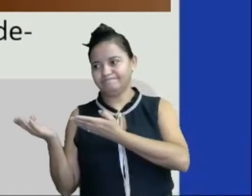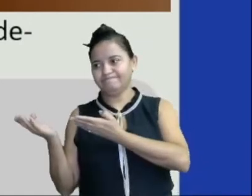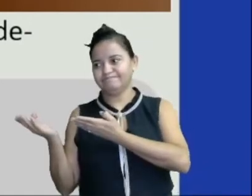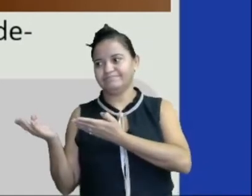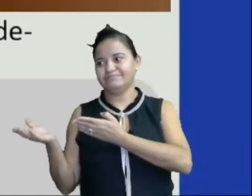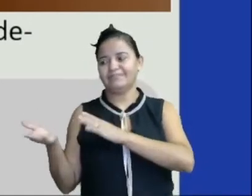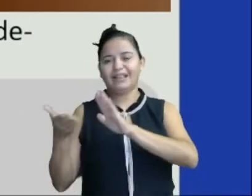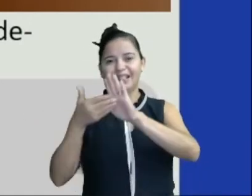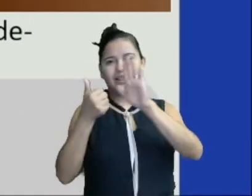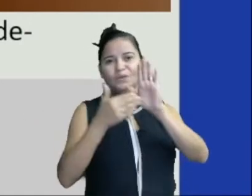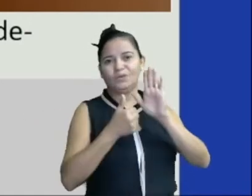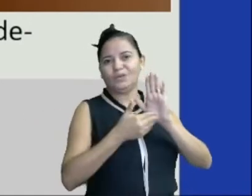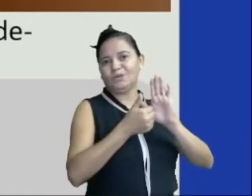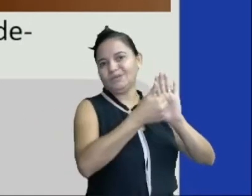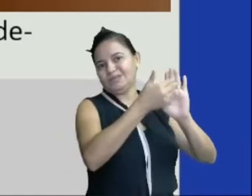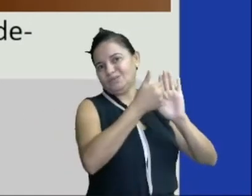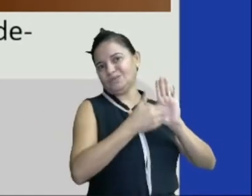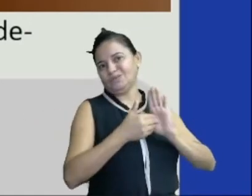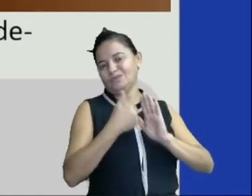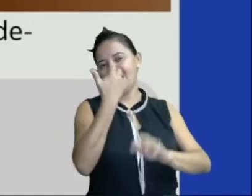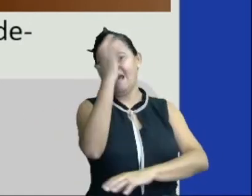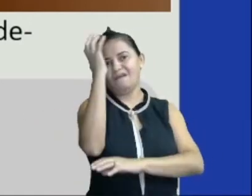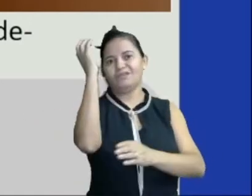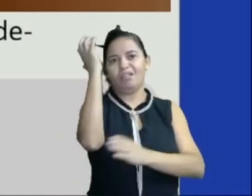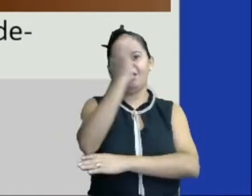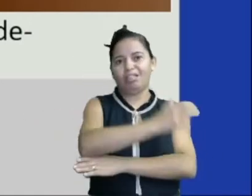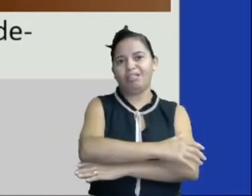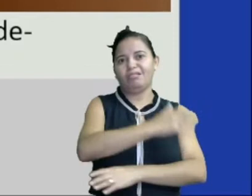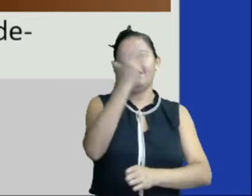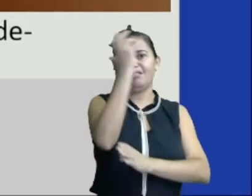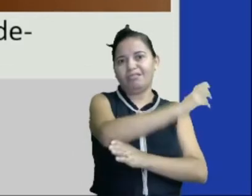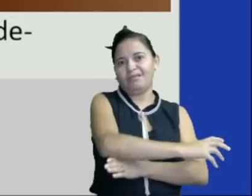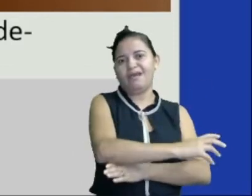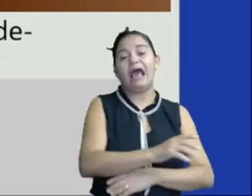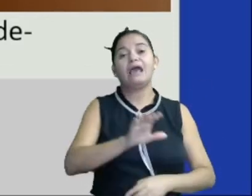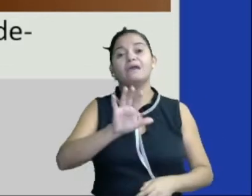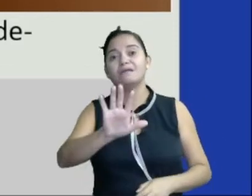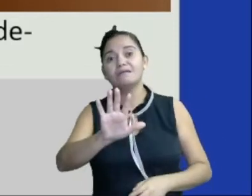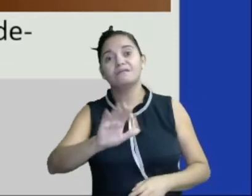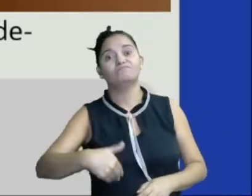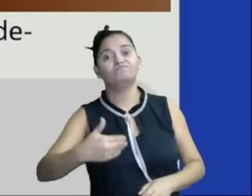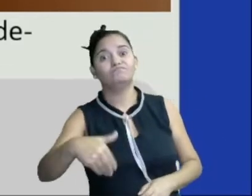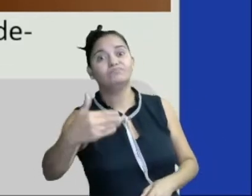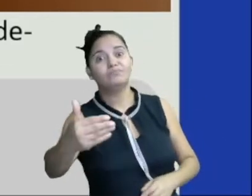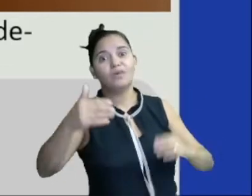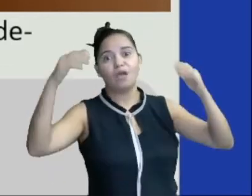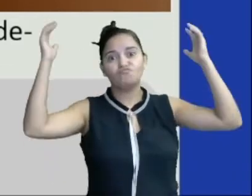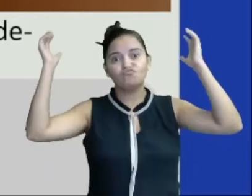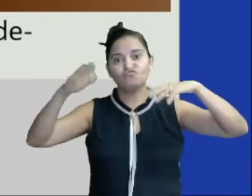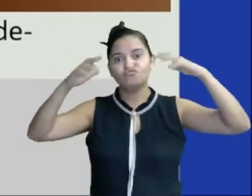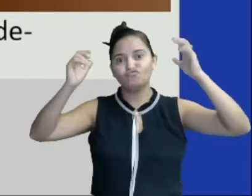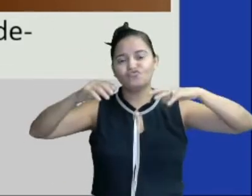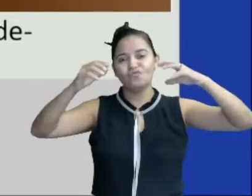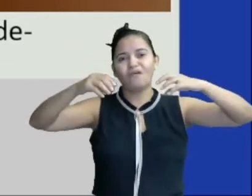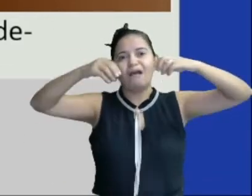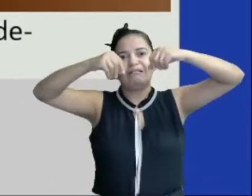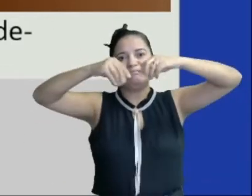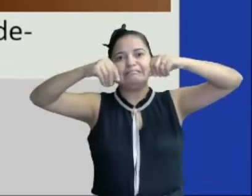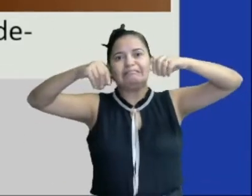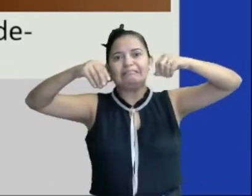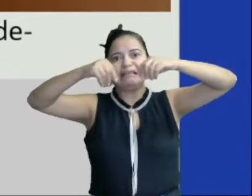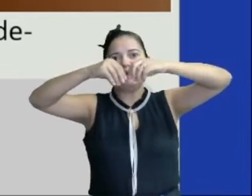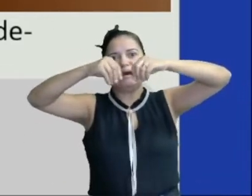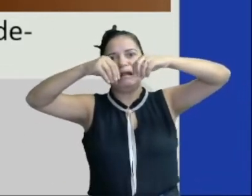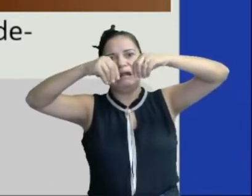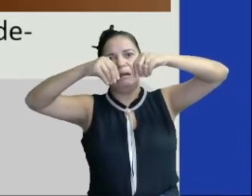da mata ciliar, após uma chuva, por exemplo, todos aqueles sedimentos, toda aquela areia vai ir para o